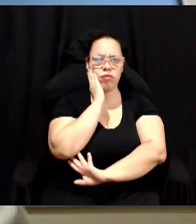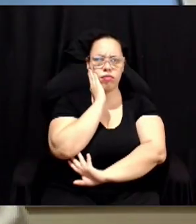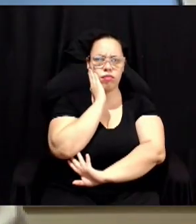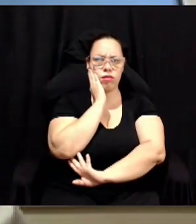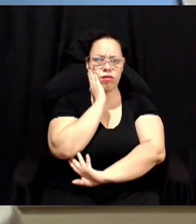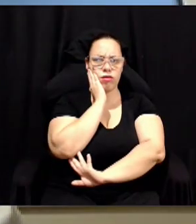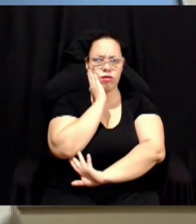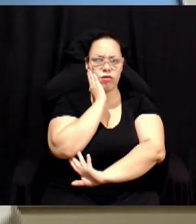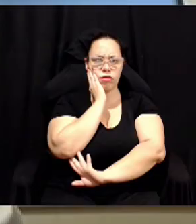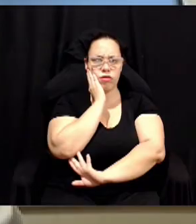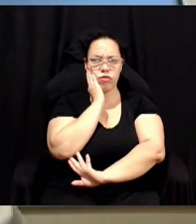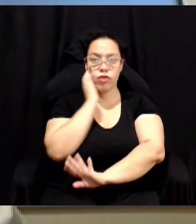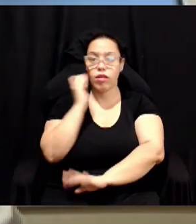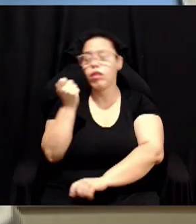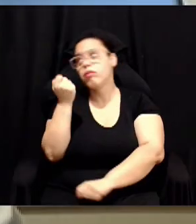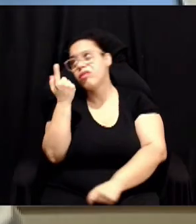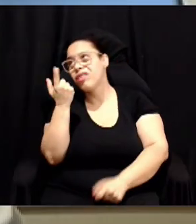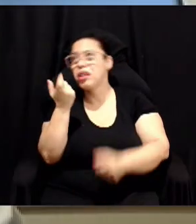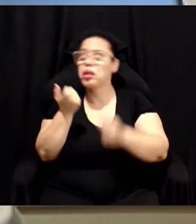Talvez tenha.